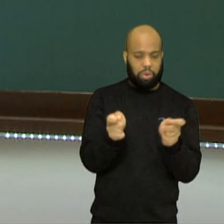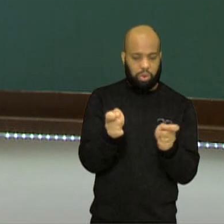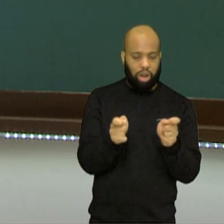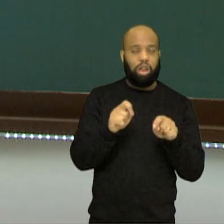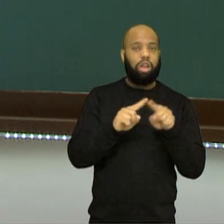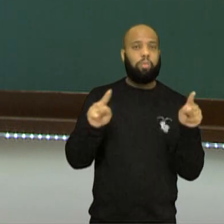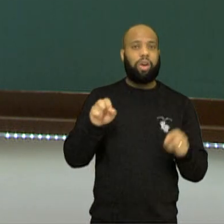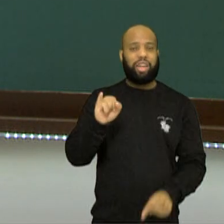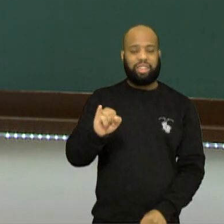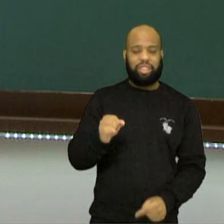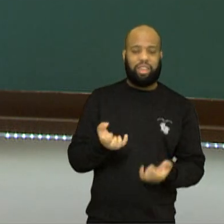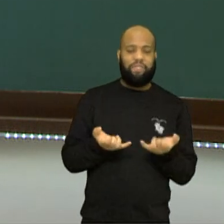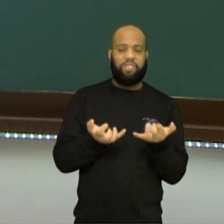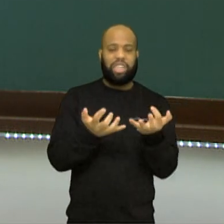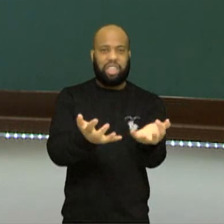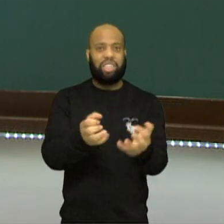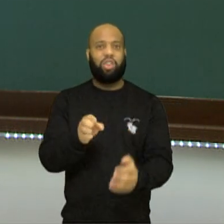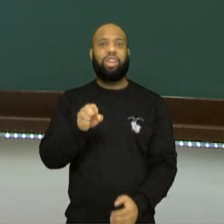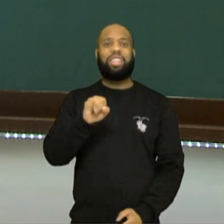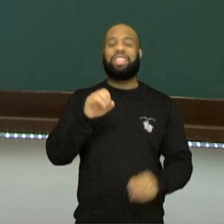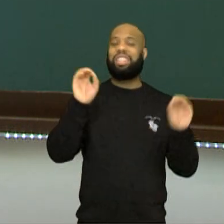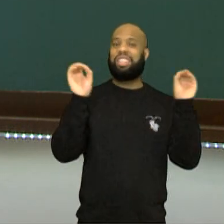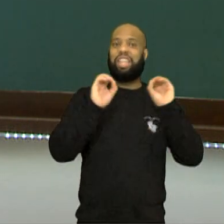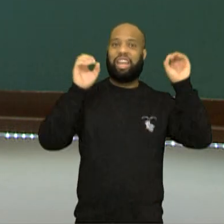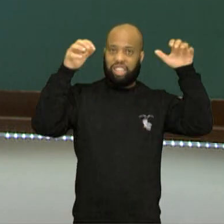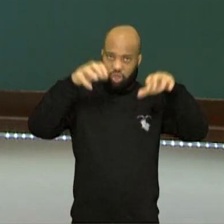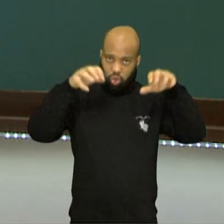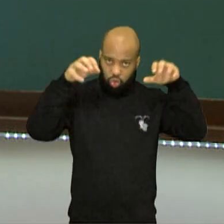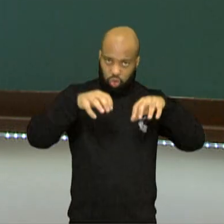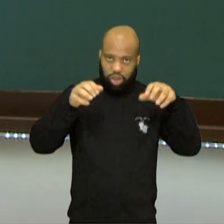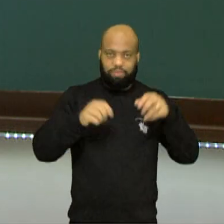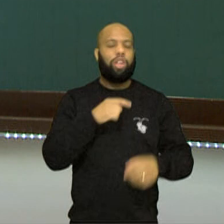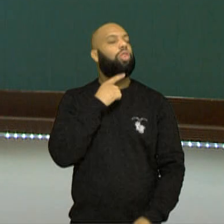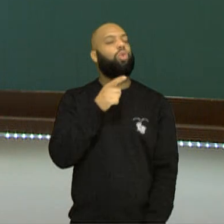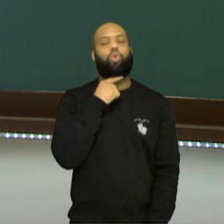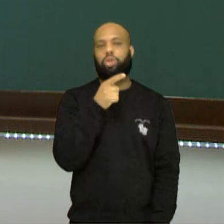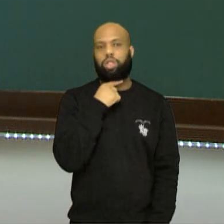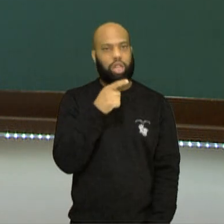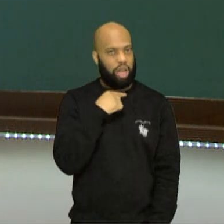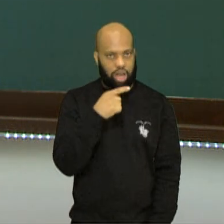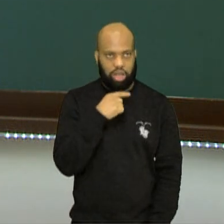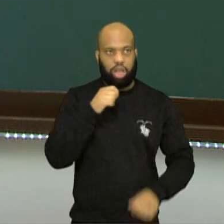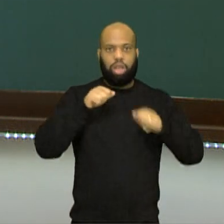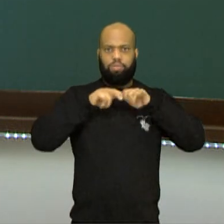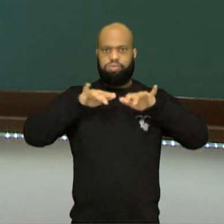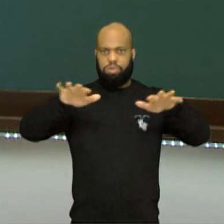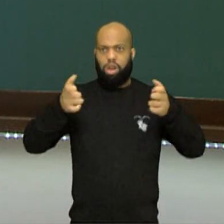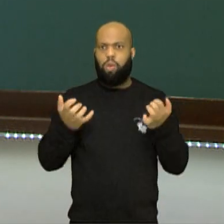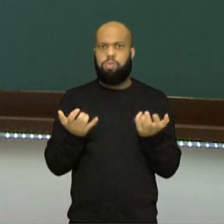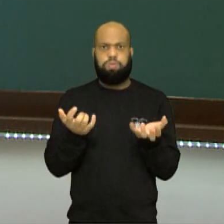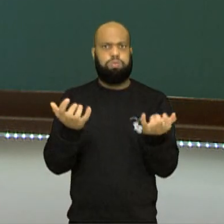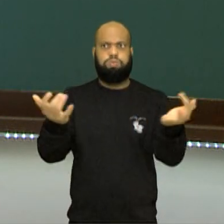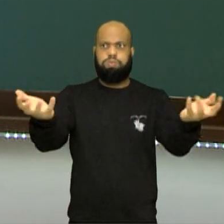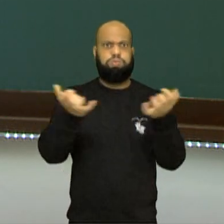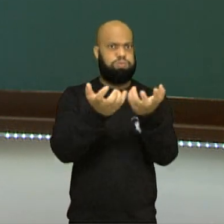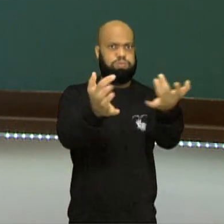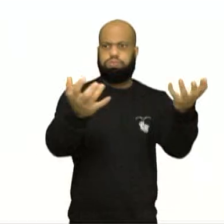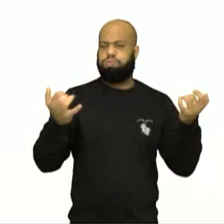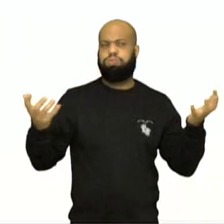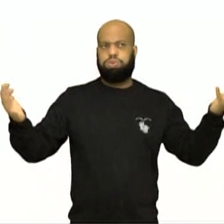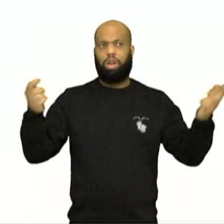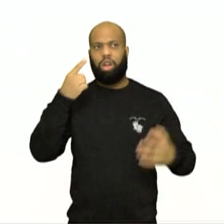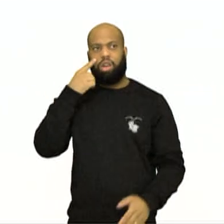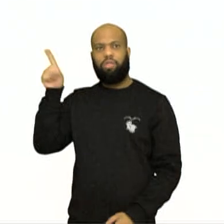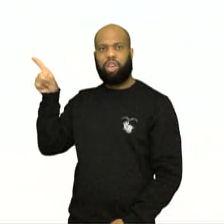dependendo se essa vegetação estiver muito seca, foge ao nosso controle e se espalha. Veja nessa imagem um animal